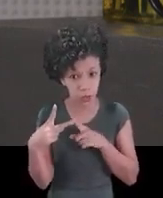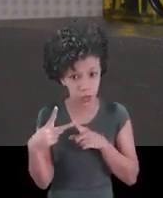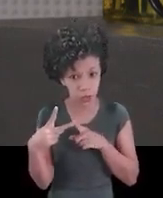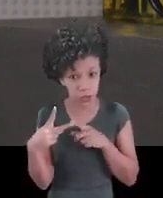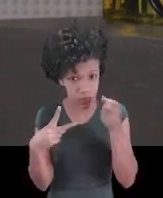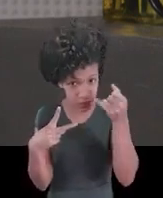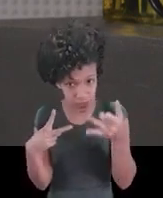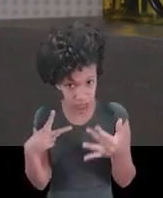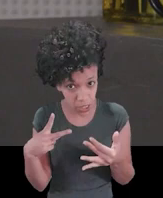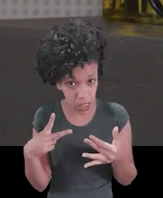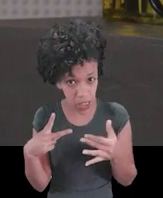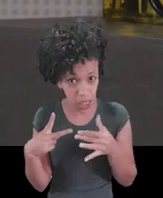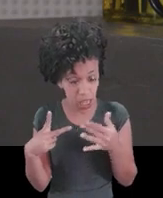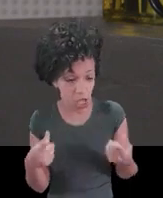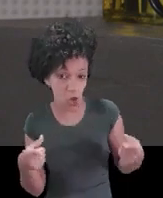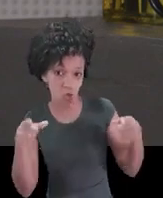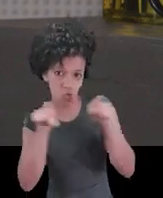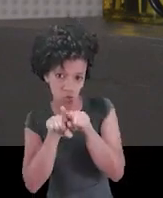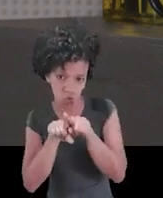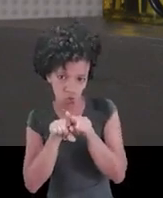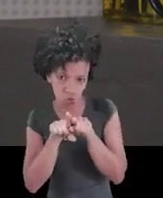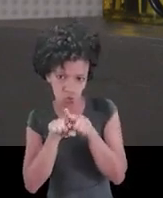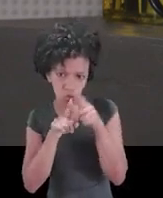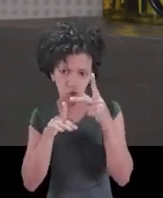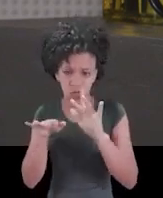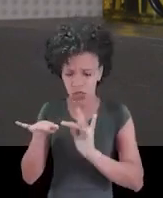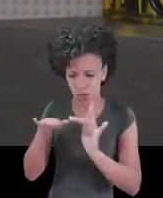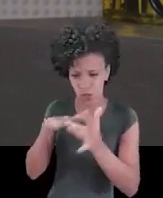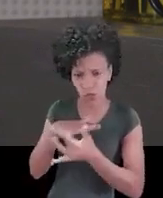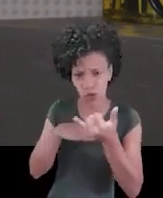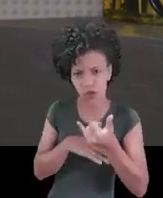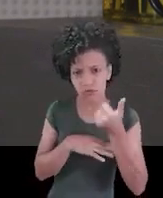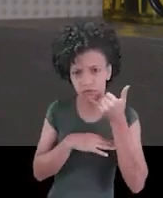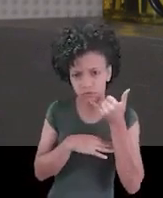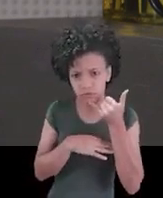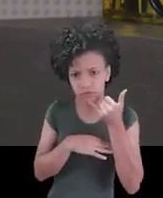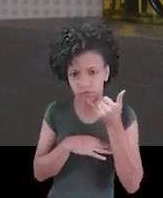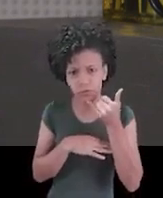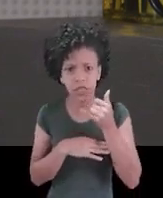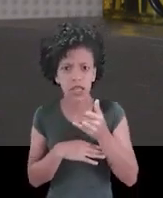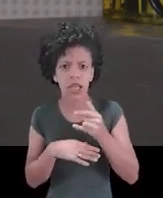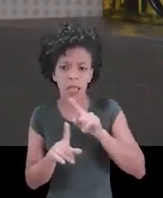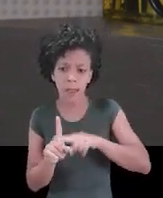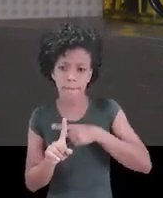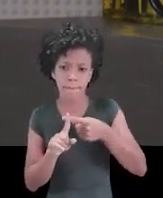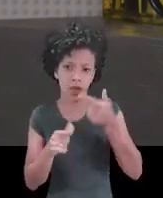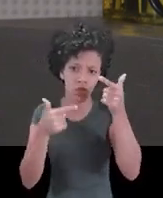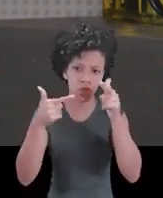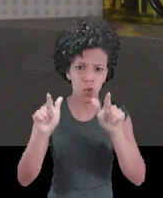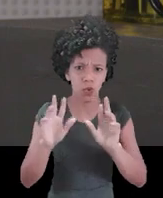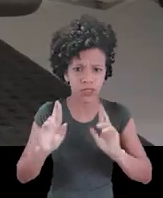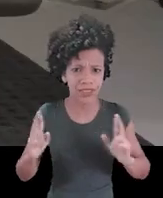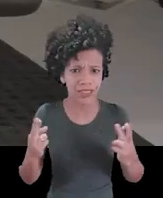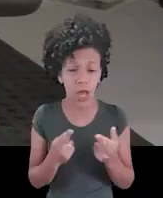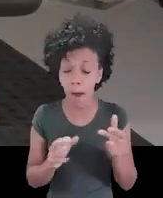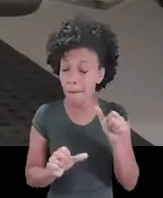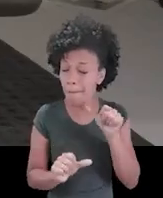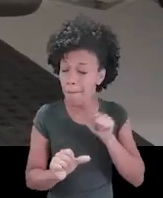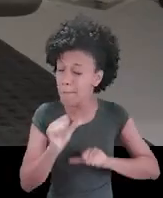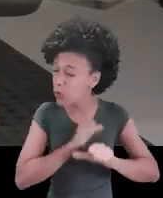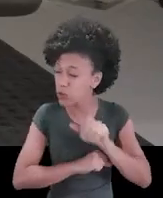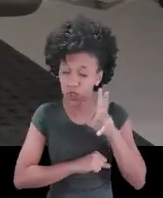autenticação está registrado com o seu mesmo telefone e para mais outras redes mude